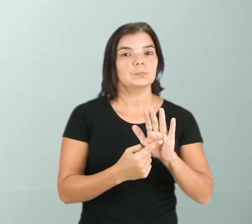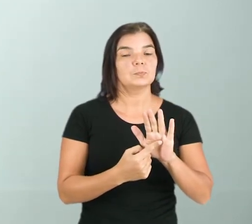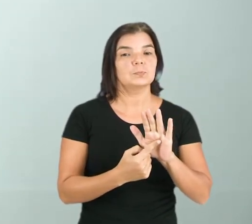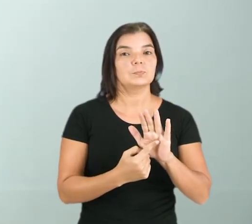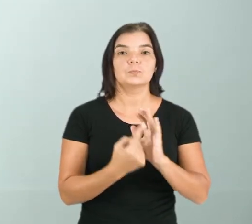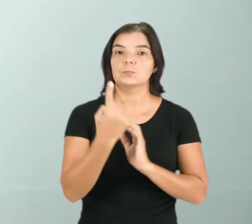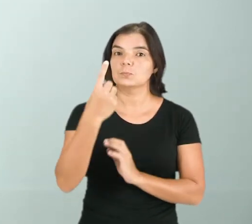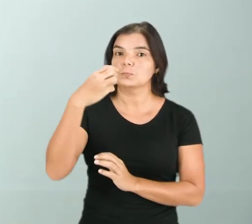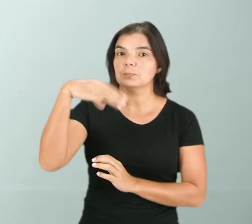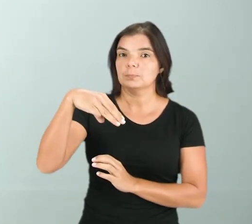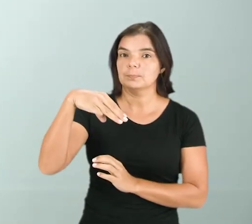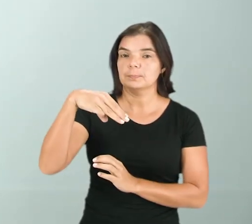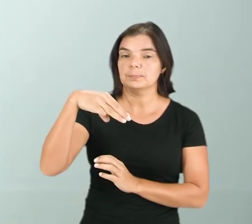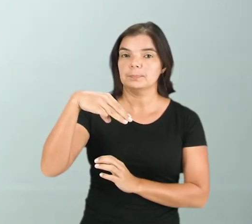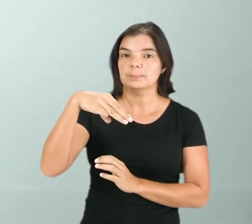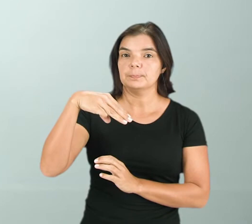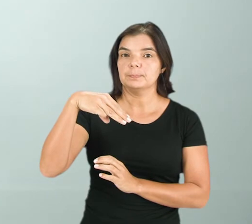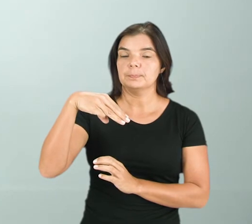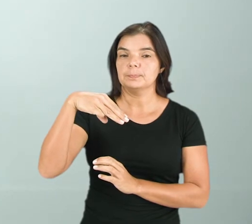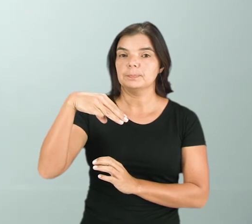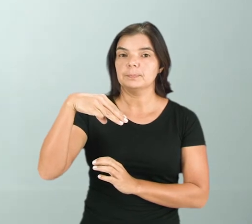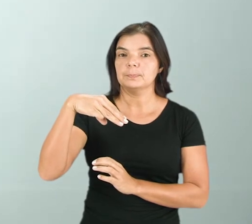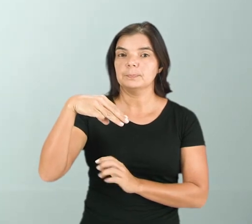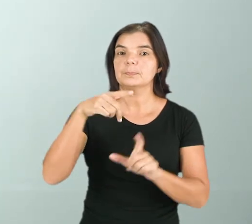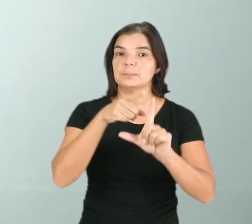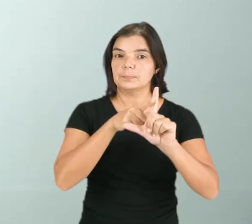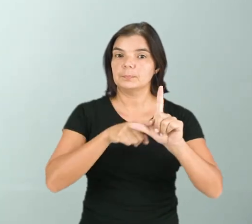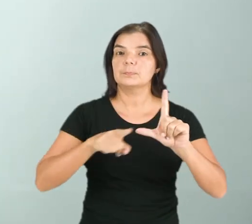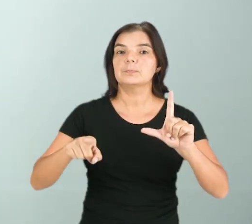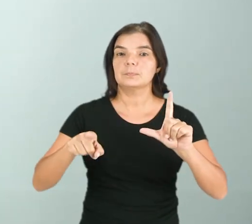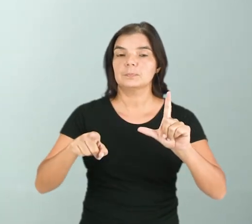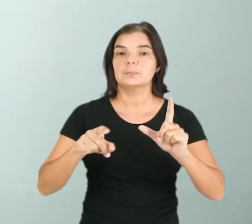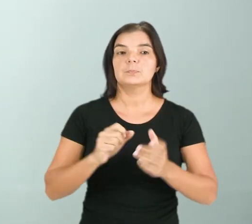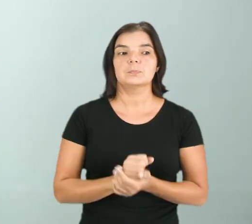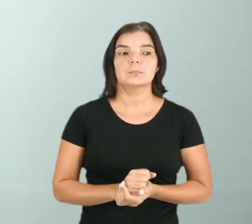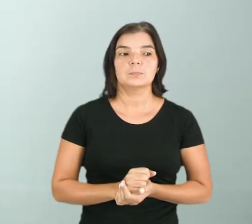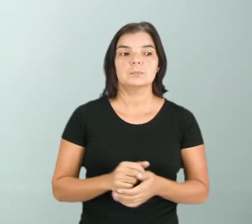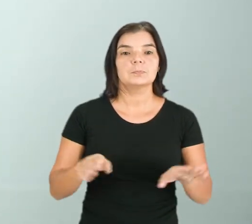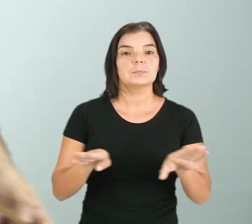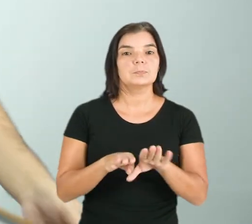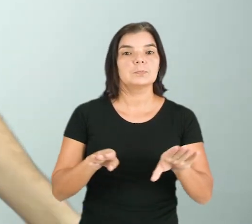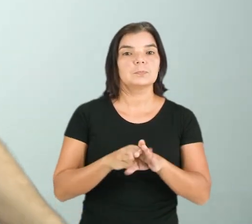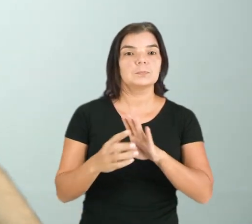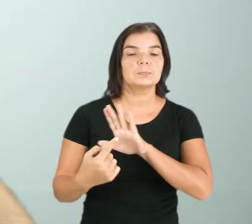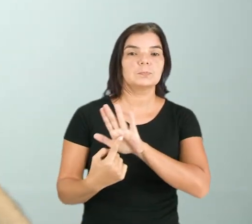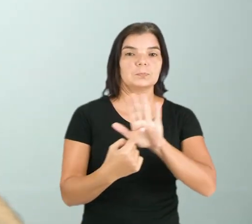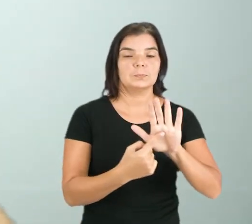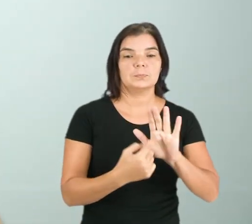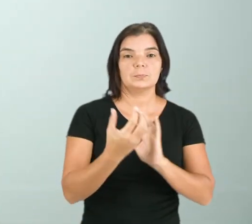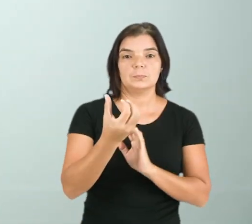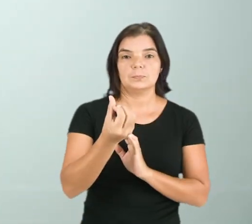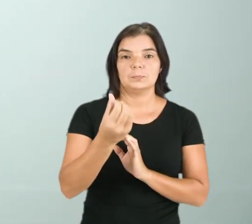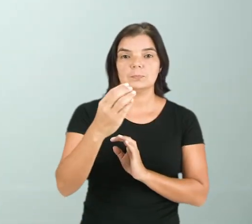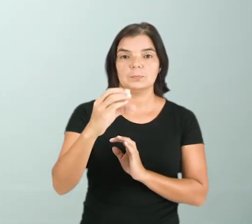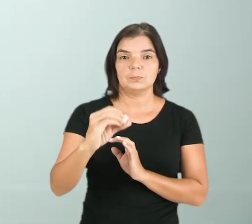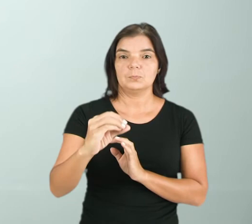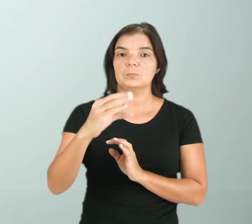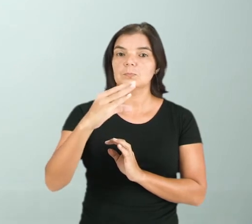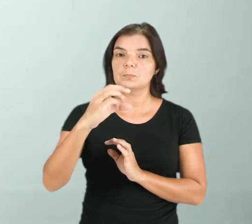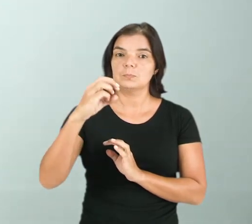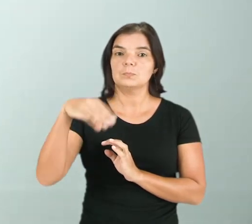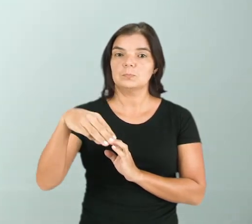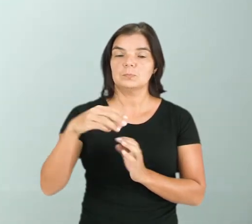metro, né, ó, que tem 1 metro grande, né? E também mostrei aqui tem 60 centímetros,